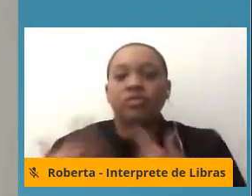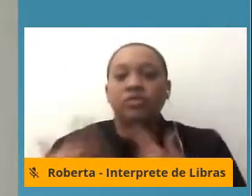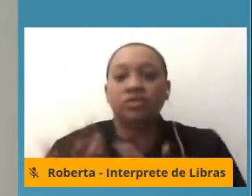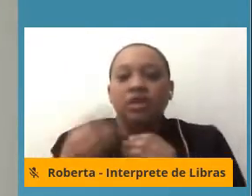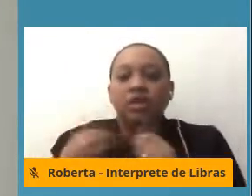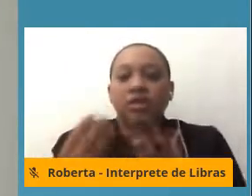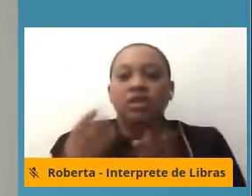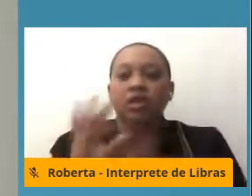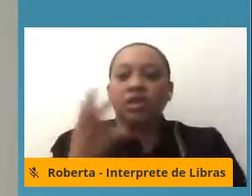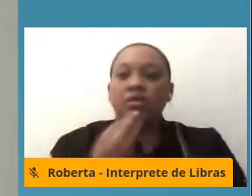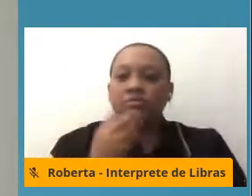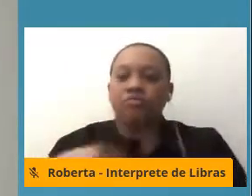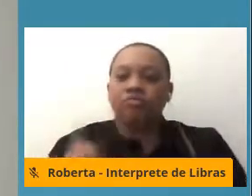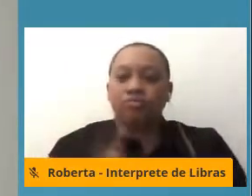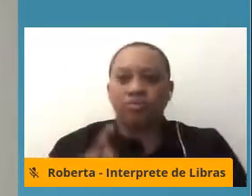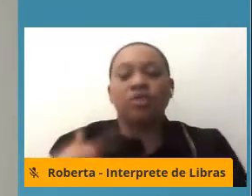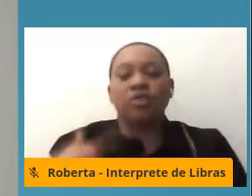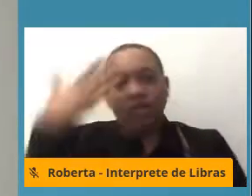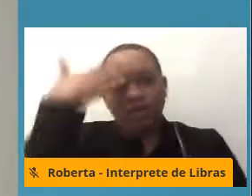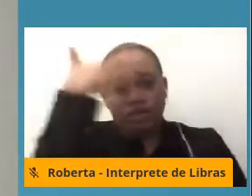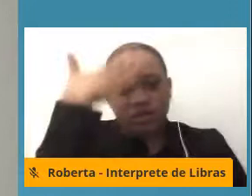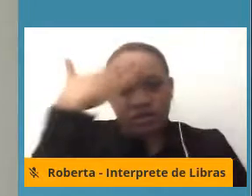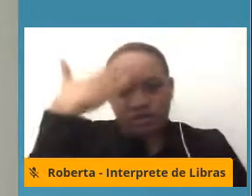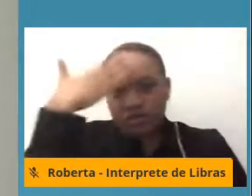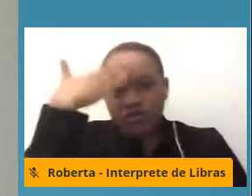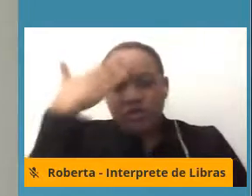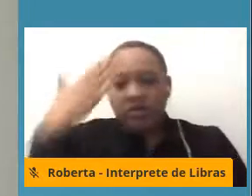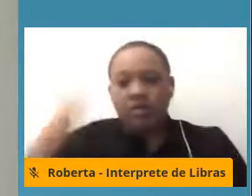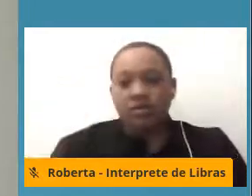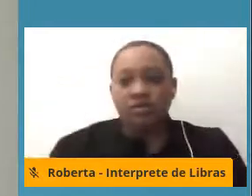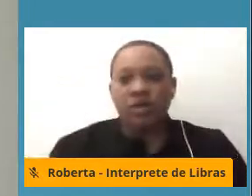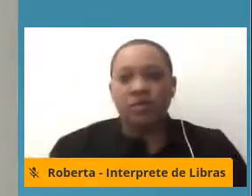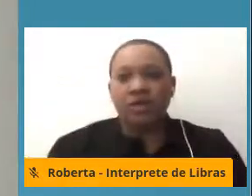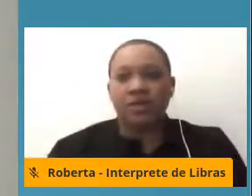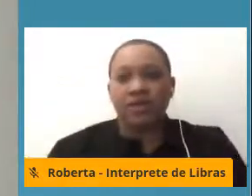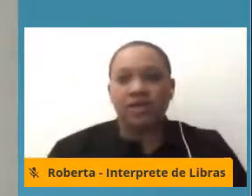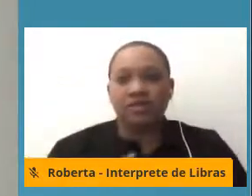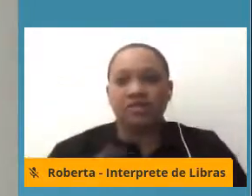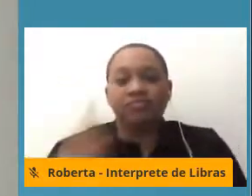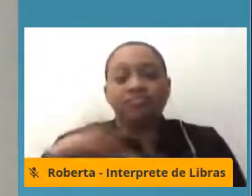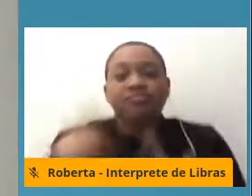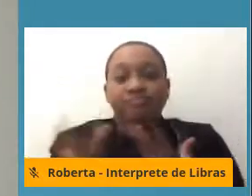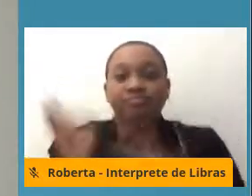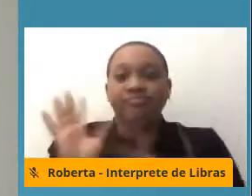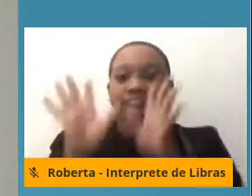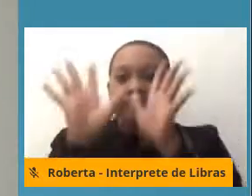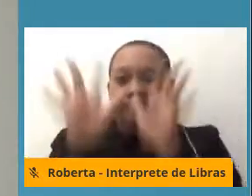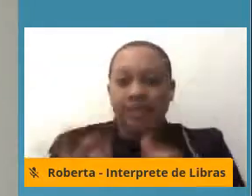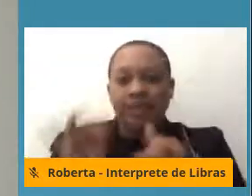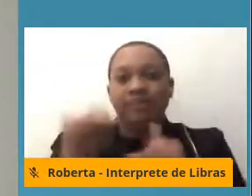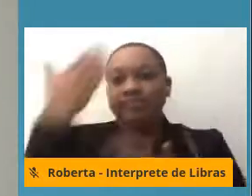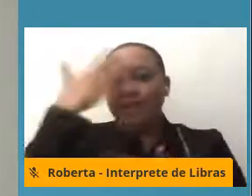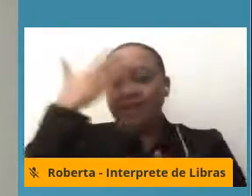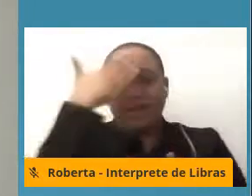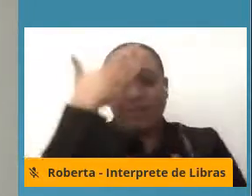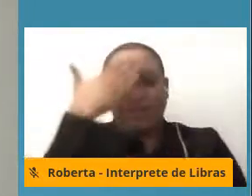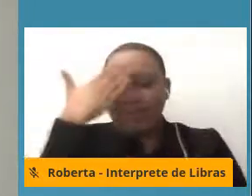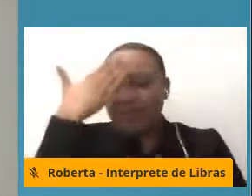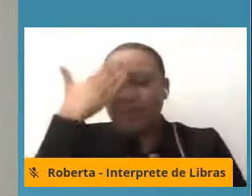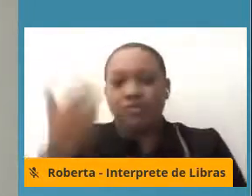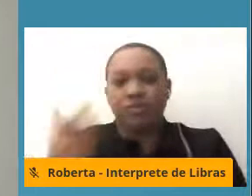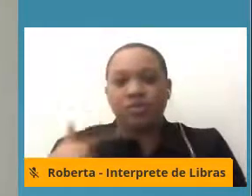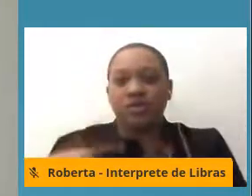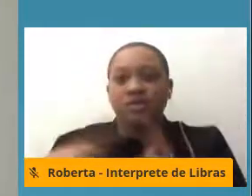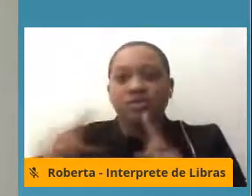aqui novamente. E, finalmente, eu gostaria de agradecer aos nossos parceiros. O bar